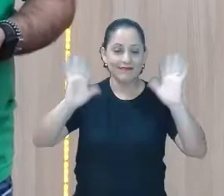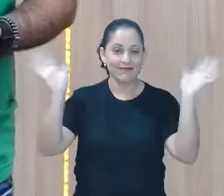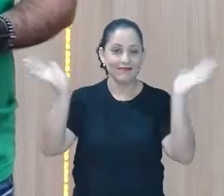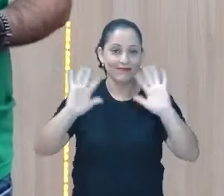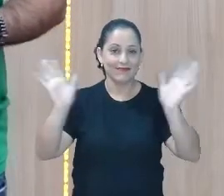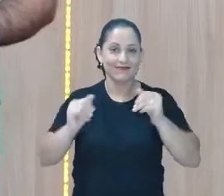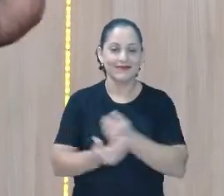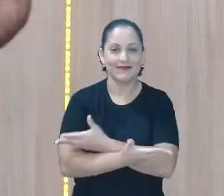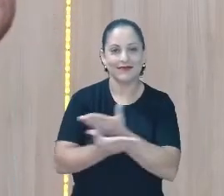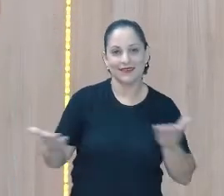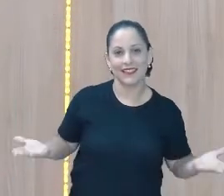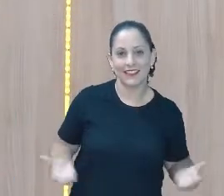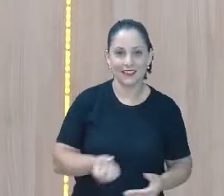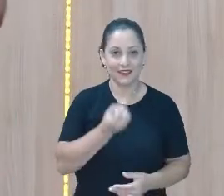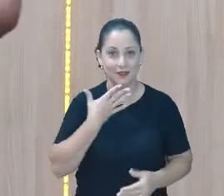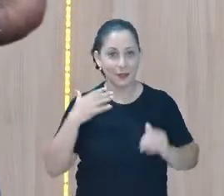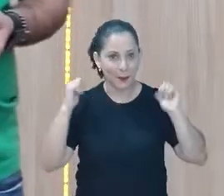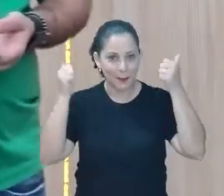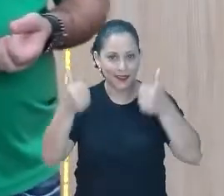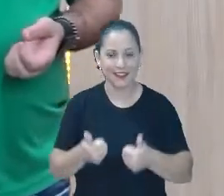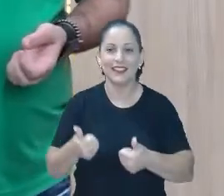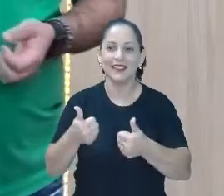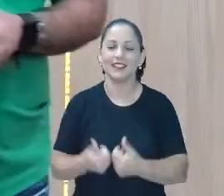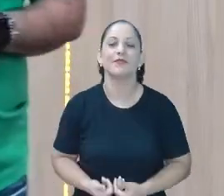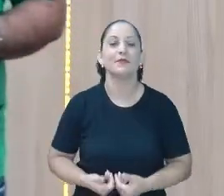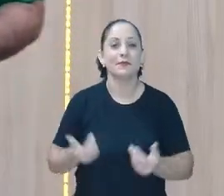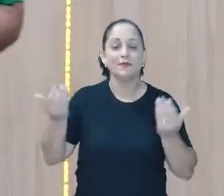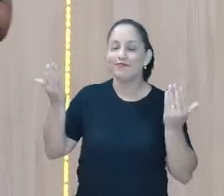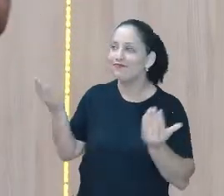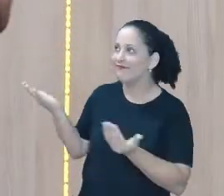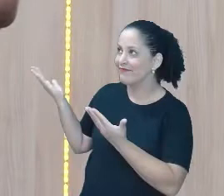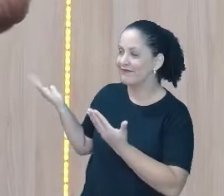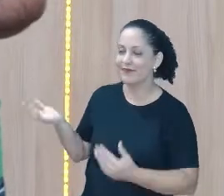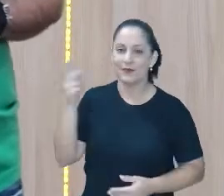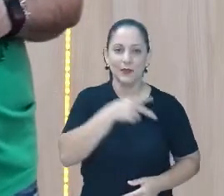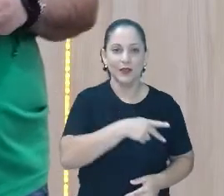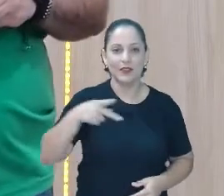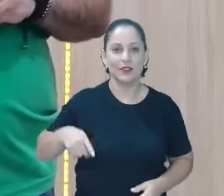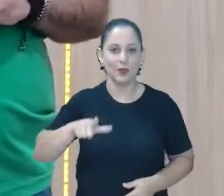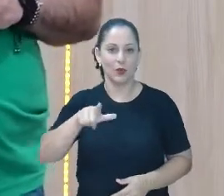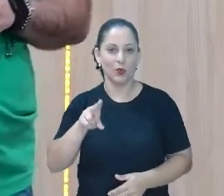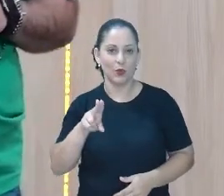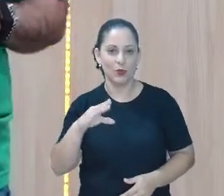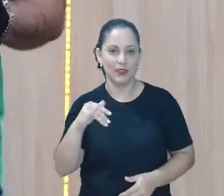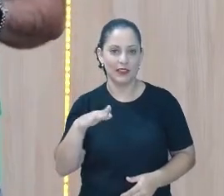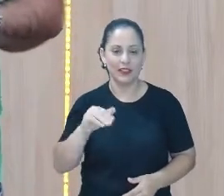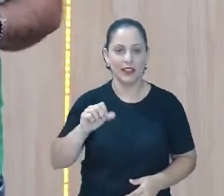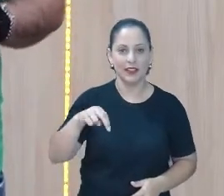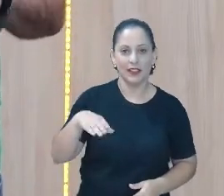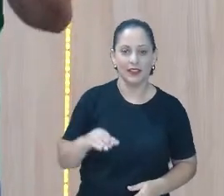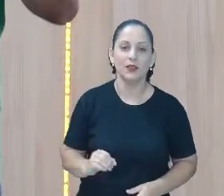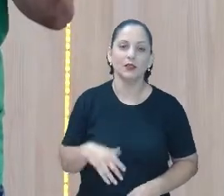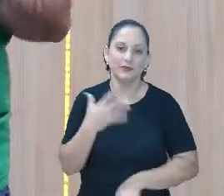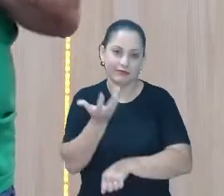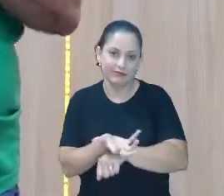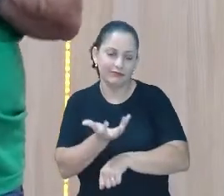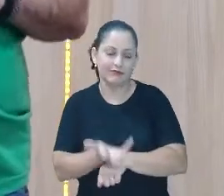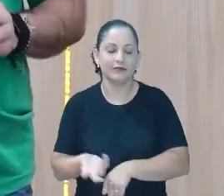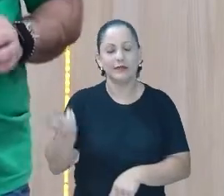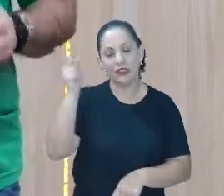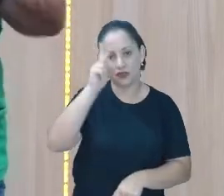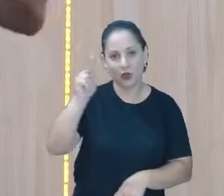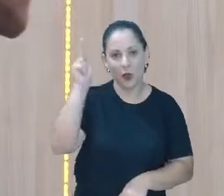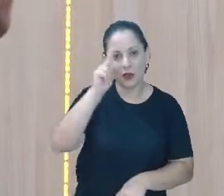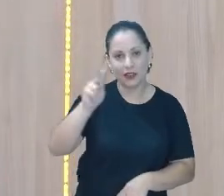Olá, pessoal, tudo bom com vocês? Eu sou o professor Luciano Júnior, professor de História. Nós vamos para mais